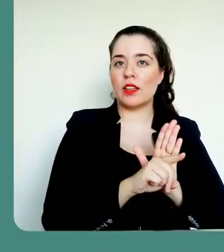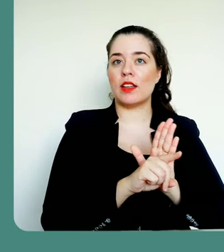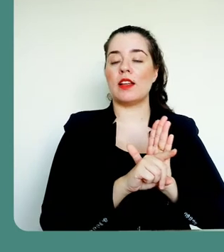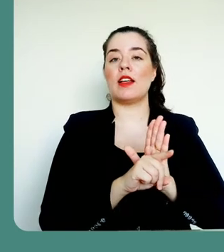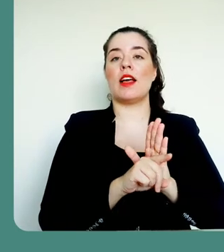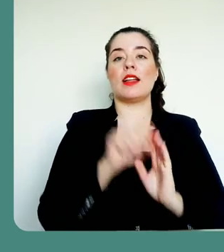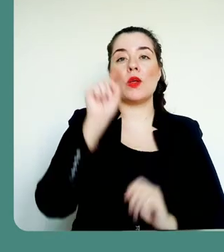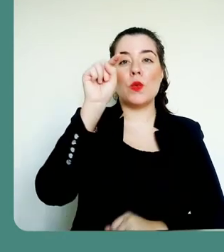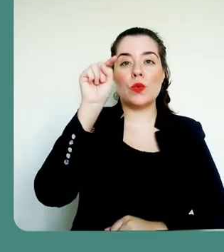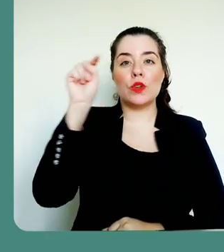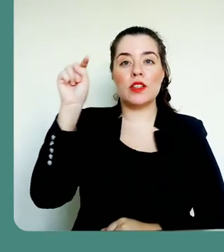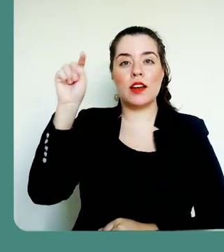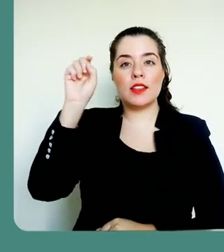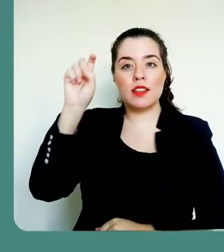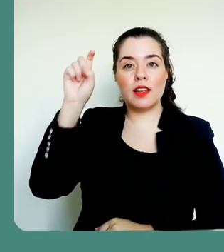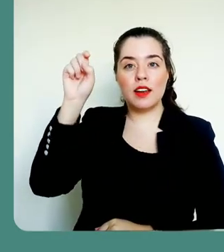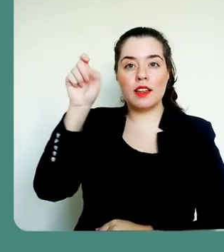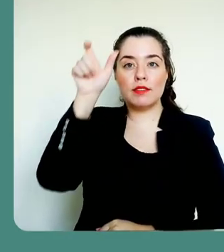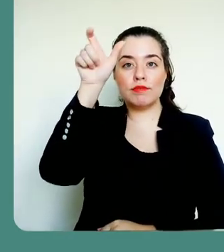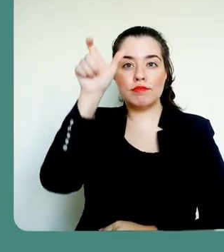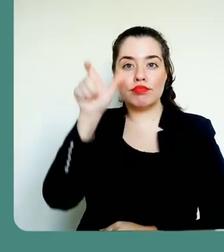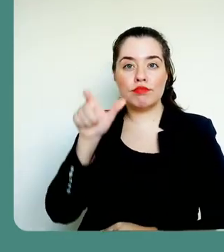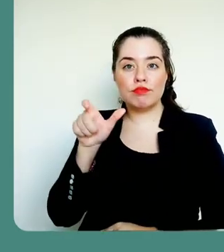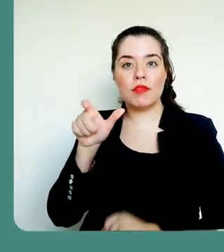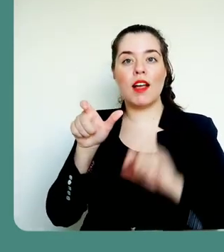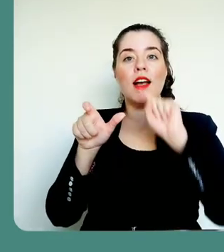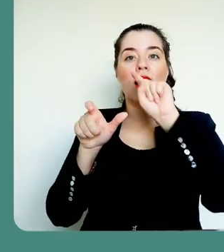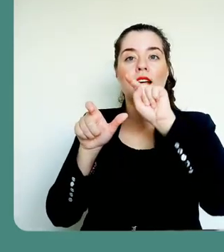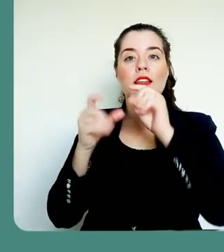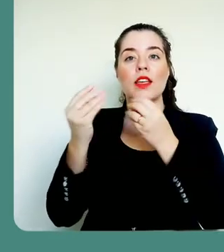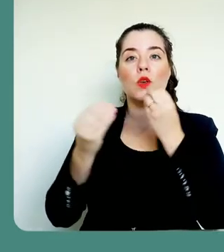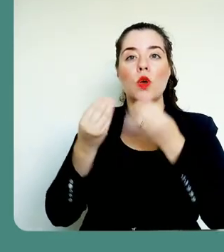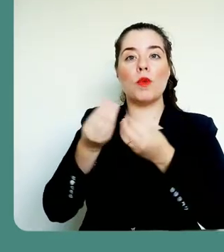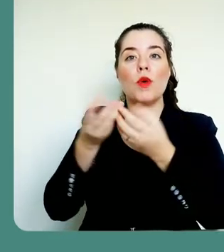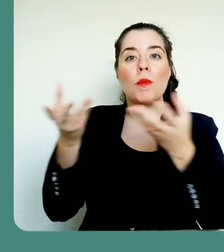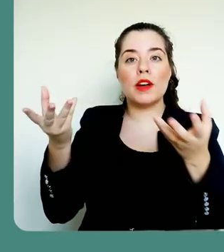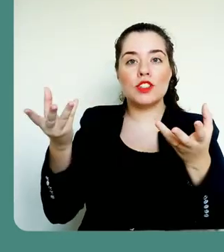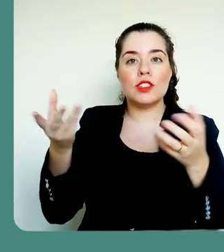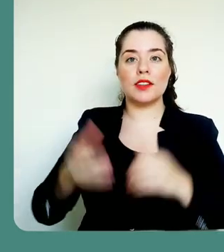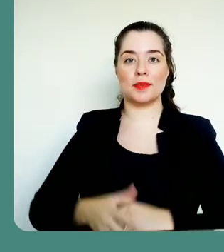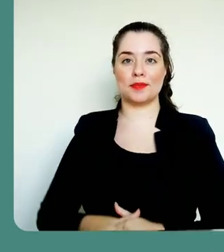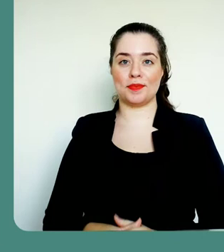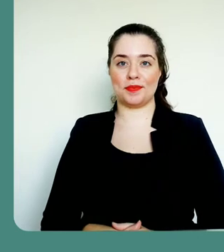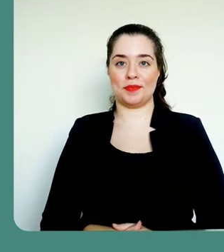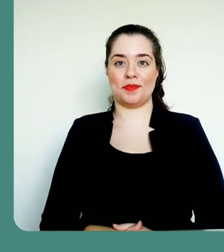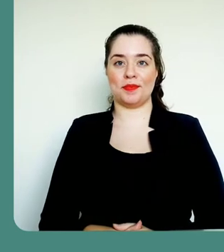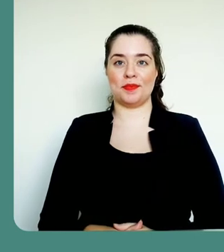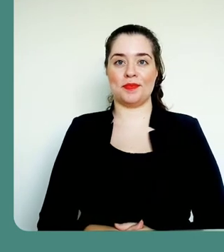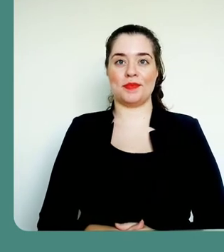e clicando aqui nesses três botõezinhos, você tem a opção de compartilhar.